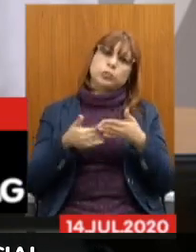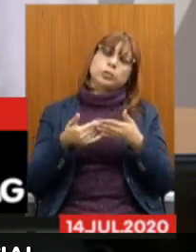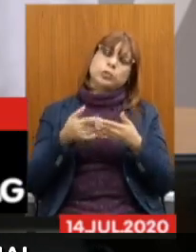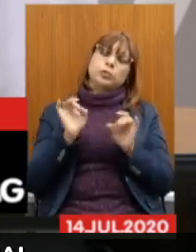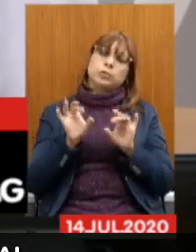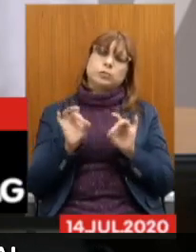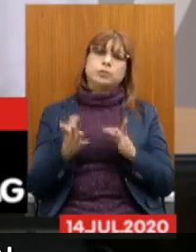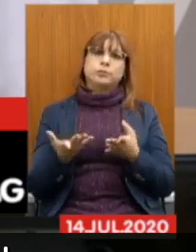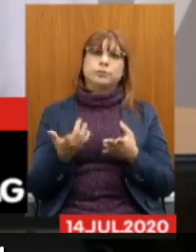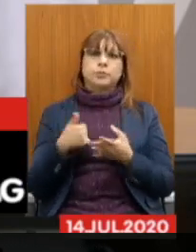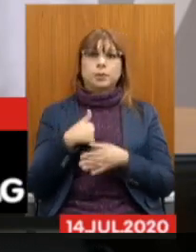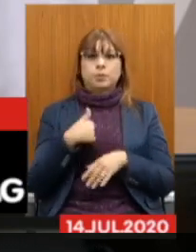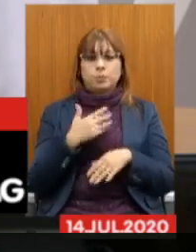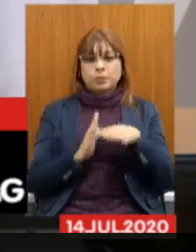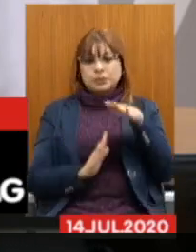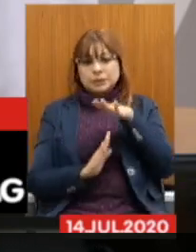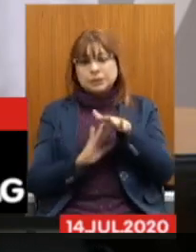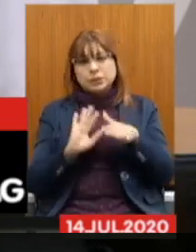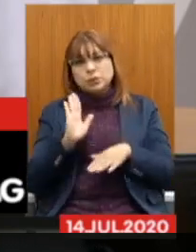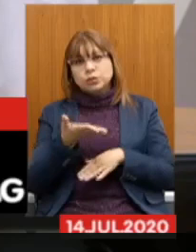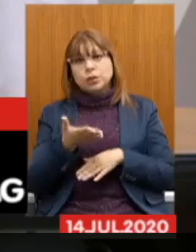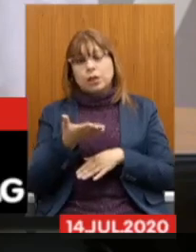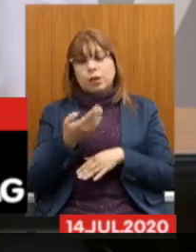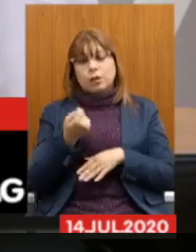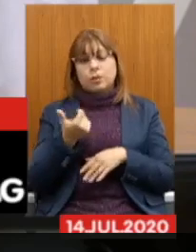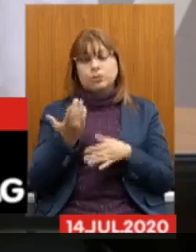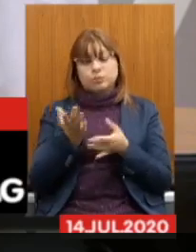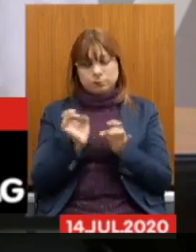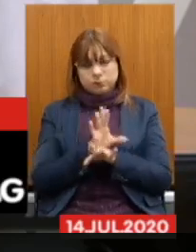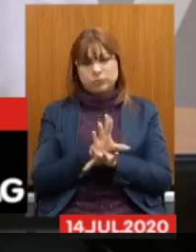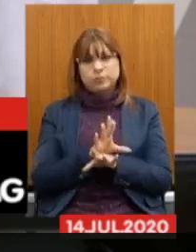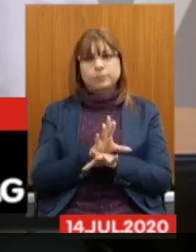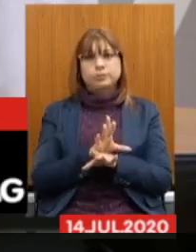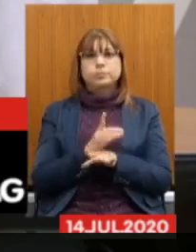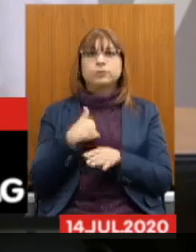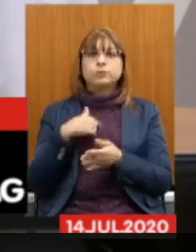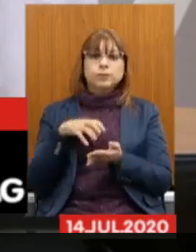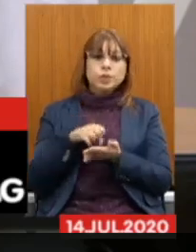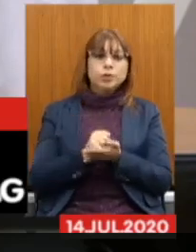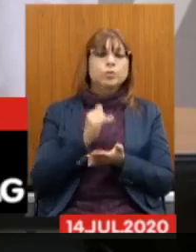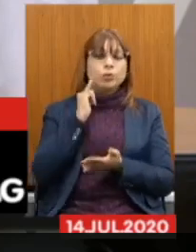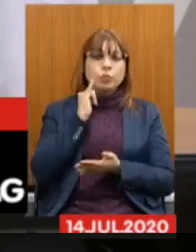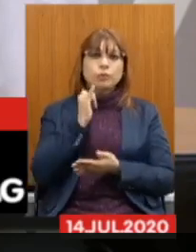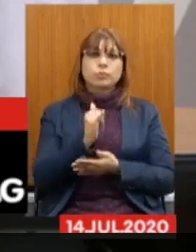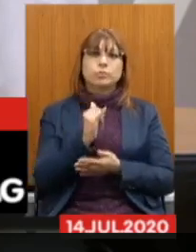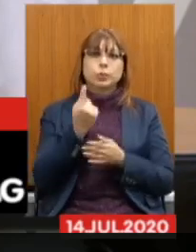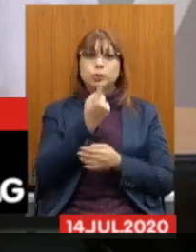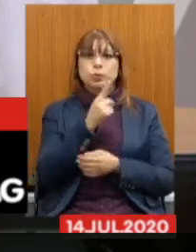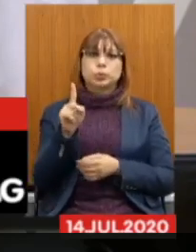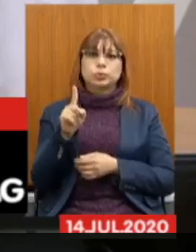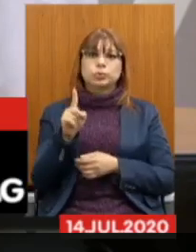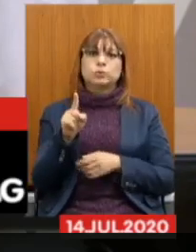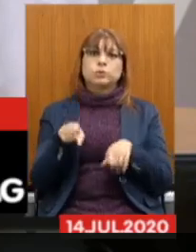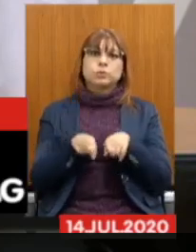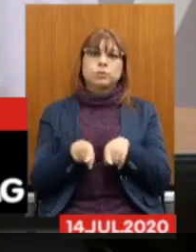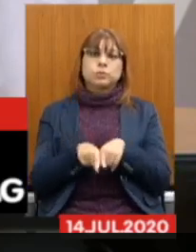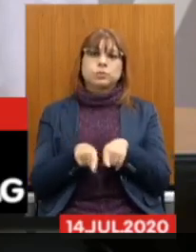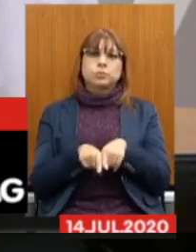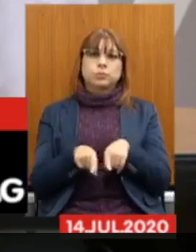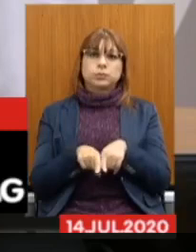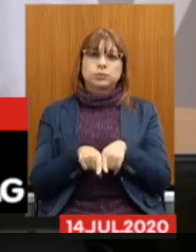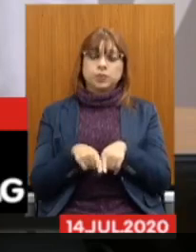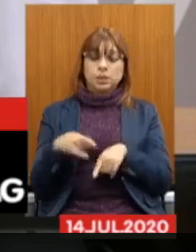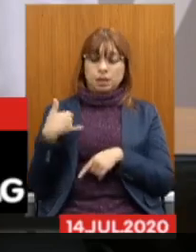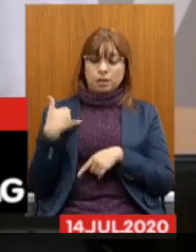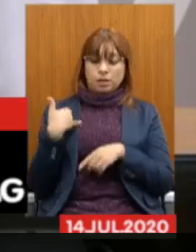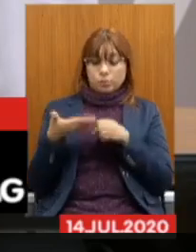que pese o meu tempo já está praticamente exaurido, registro, por último, uma consideração a respeito da idade